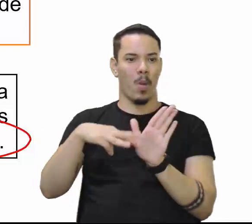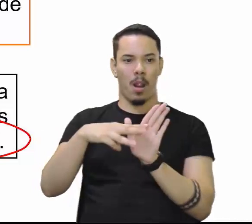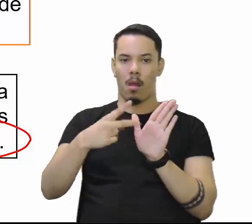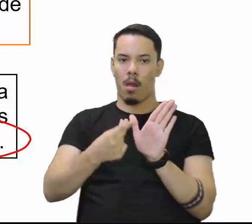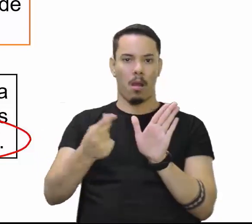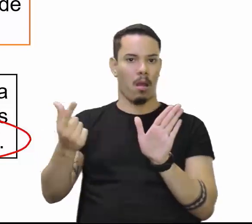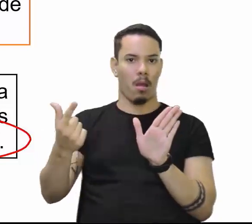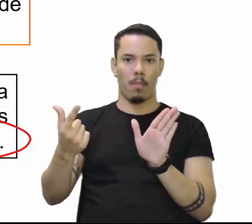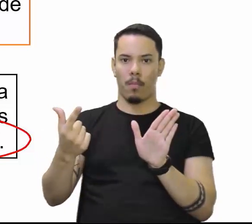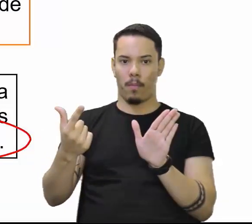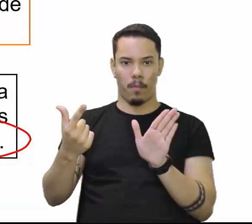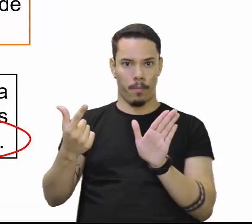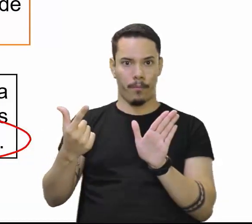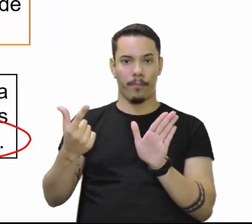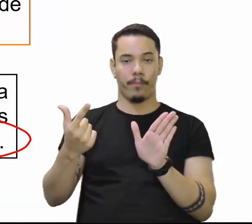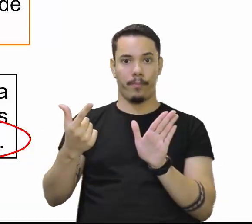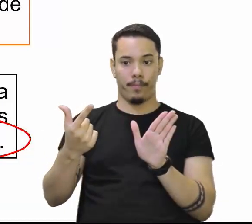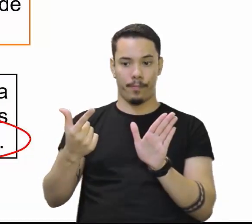Madeira-Mamoré.